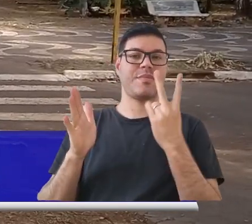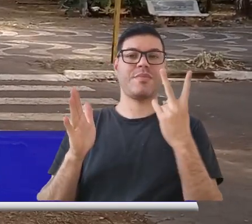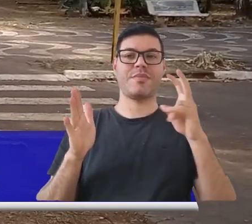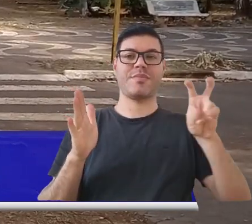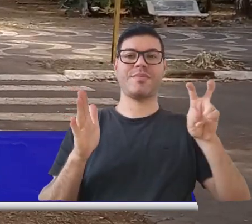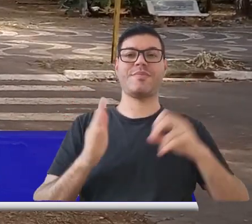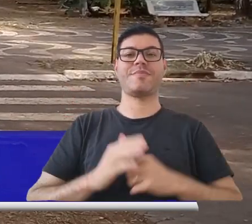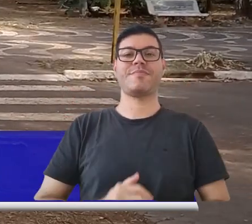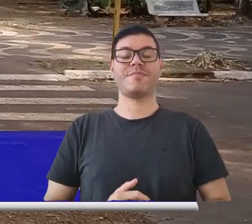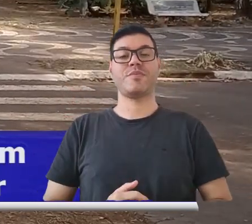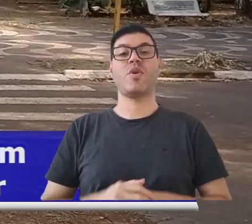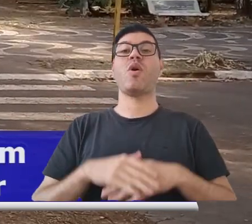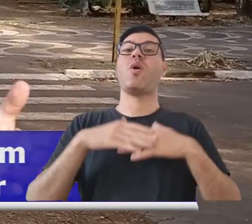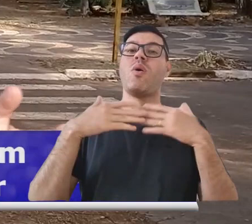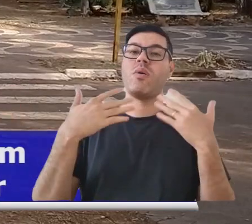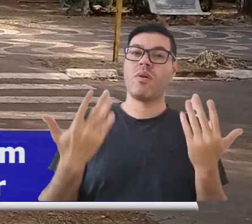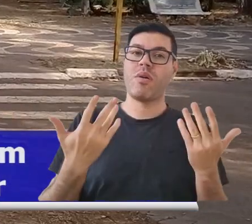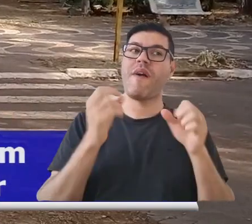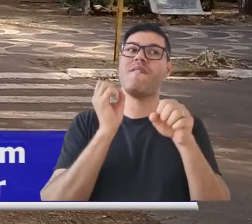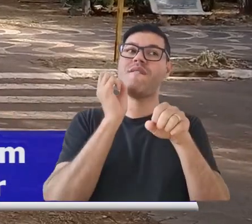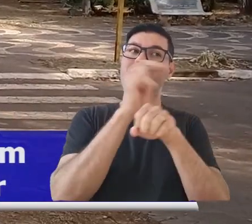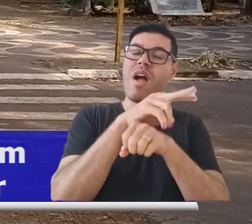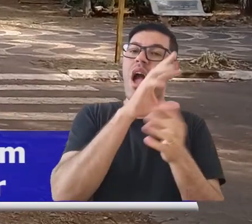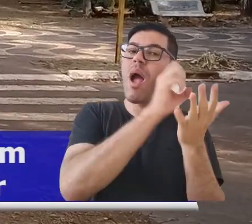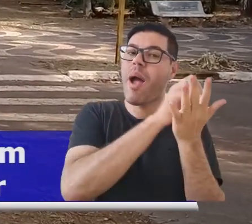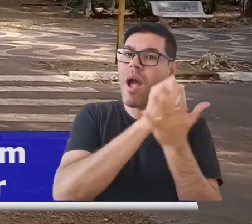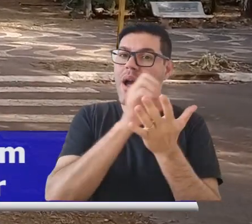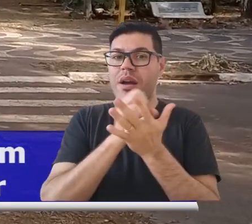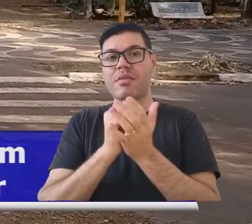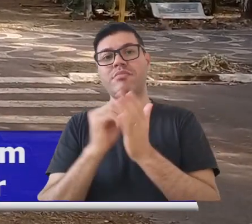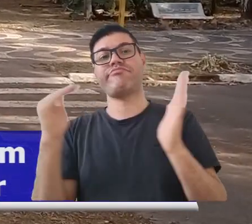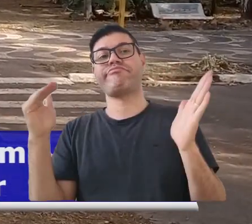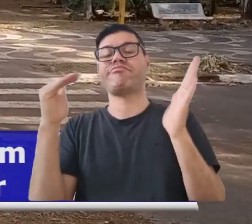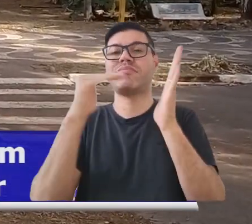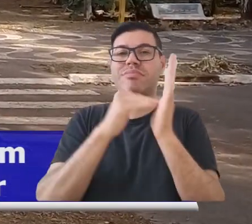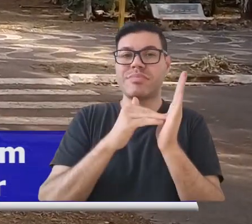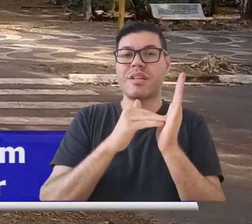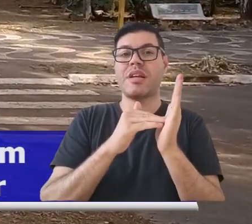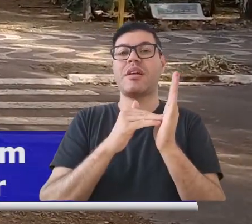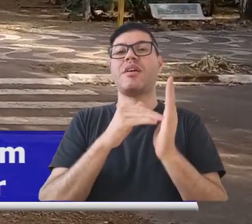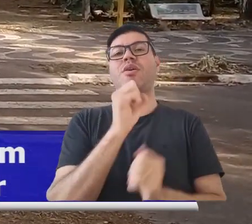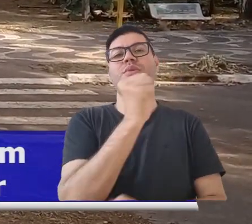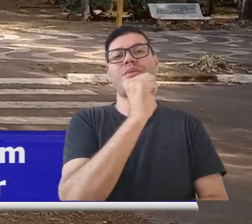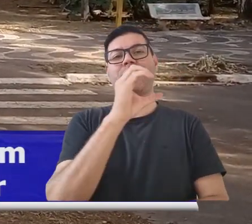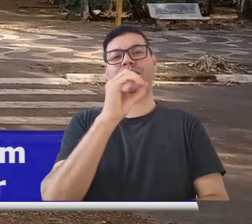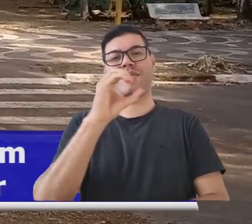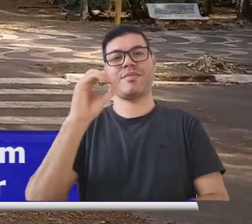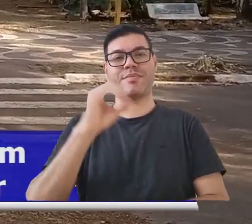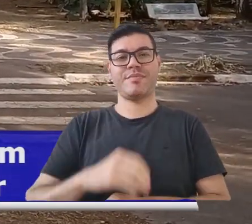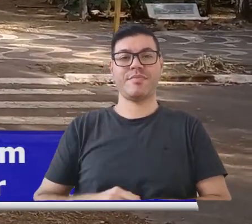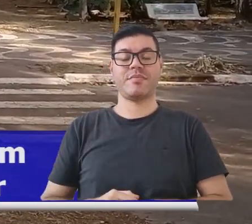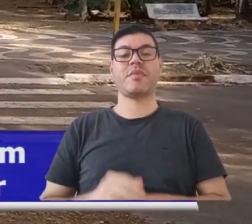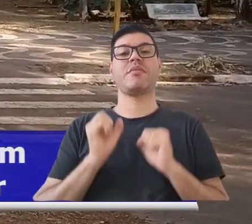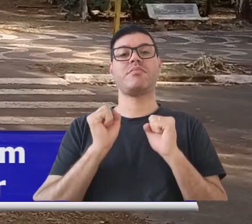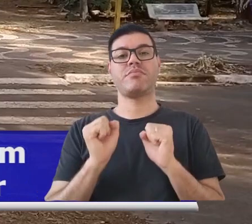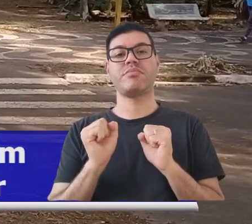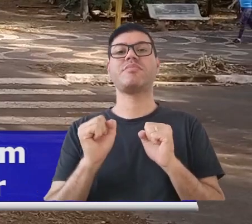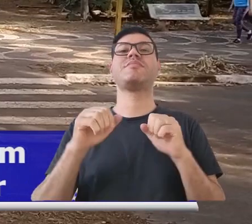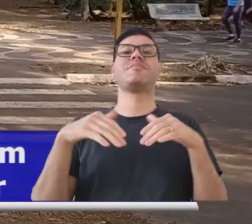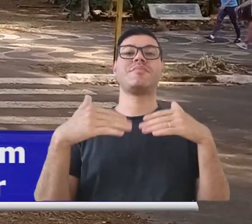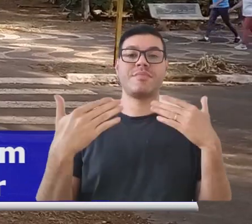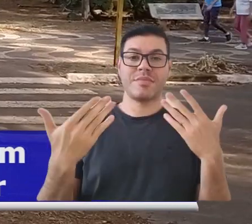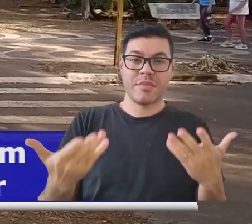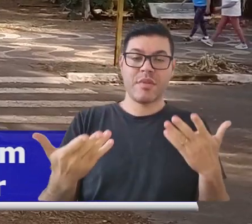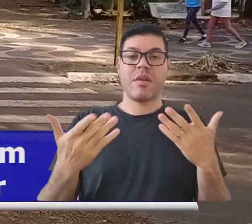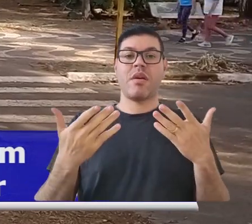até o dia 25, ou até enquanto durarem as inscrições, que são o número de vagas 800. Tá? Quero também